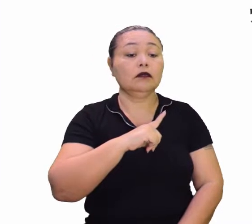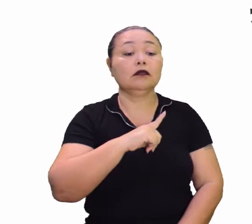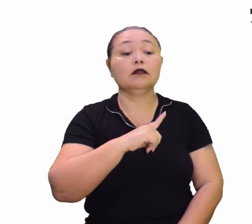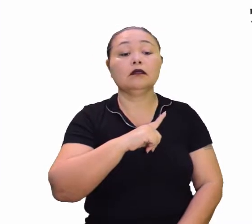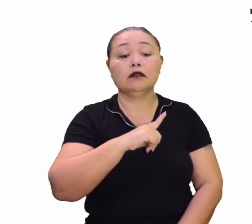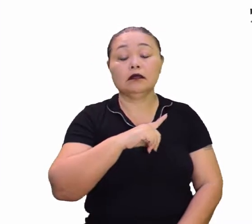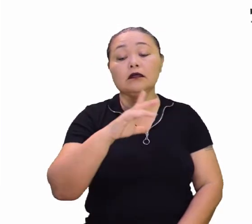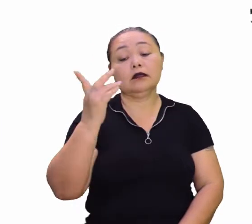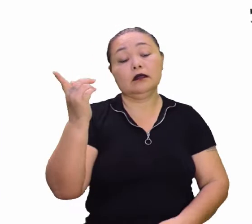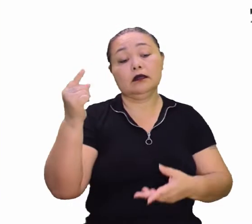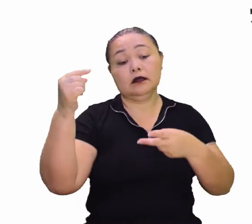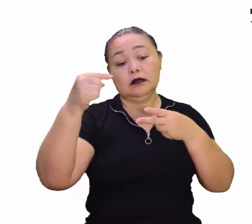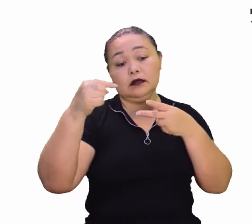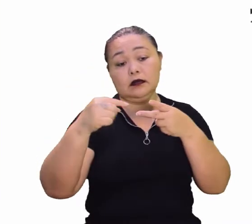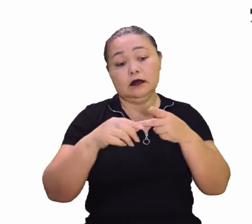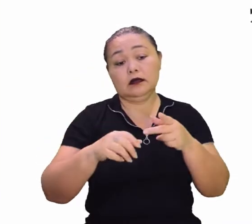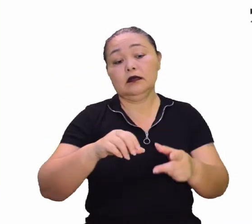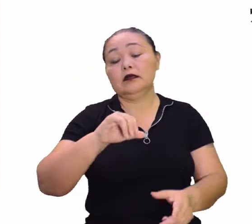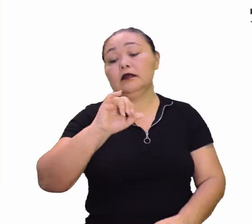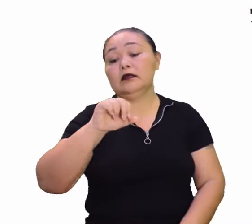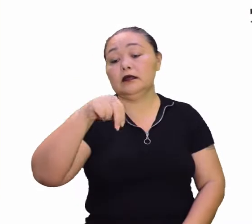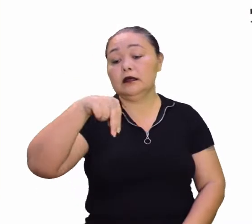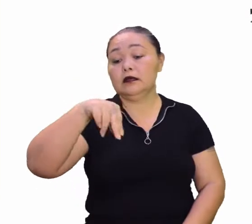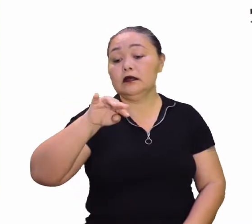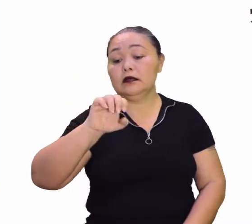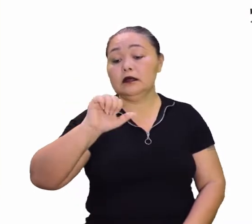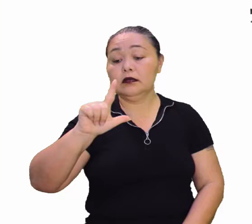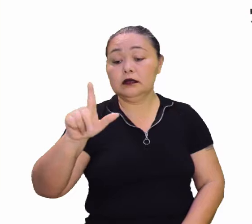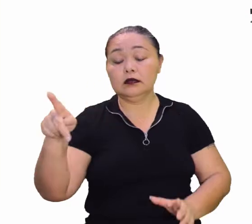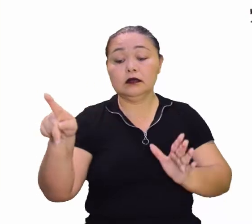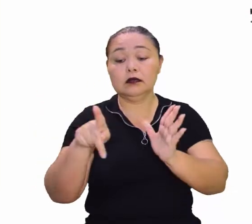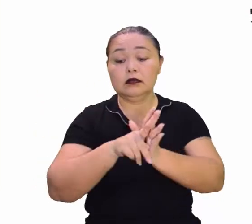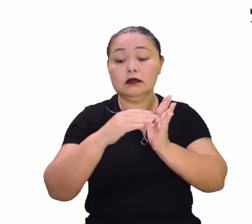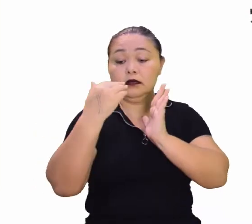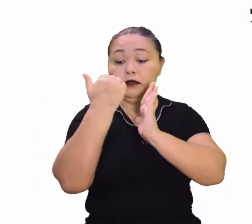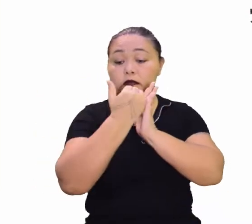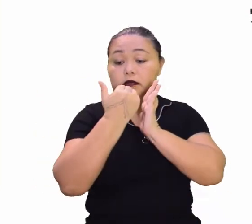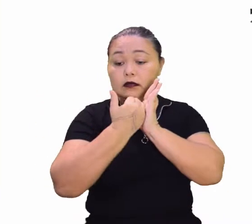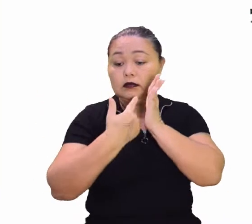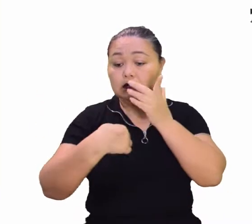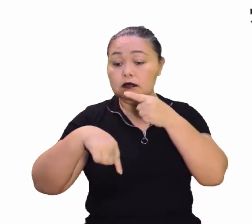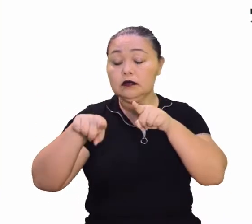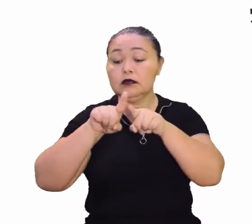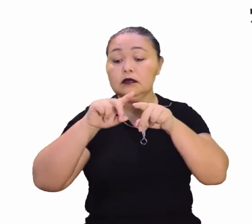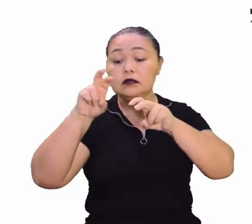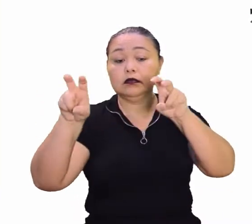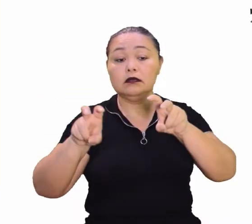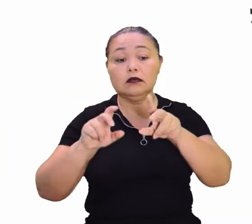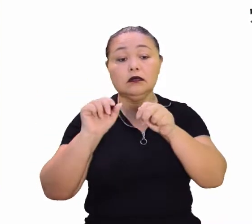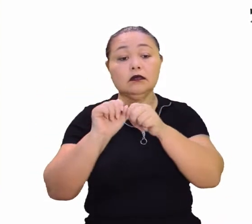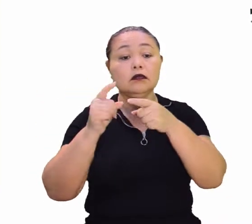Apple, IBM, a Intel, que é processador de computador, Boeing produz aviões,